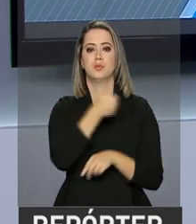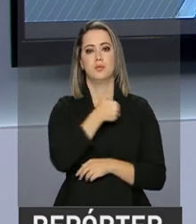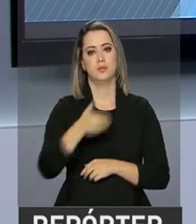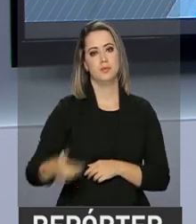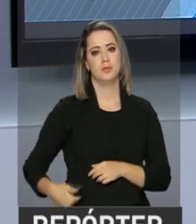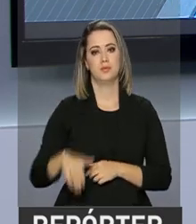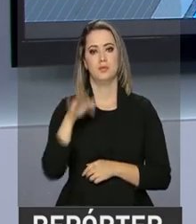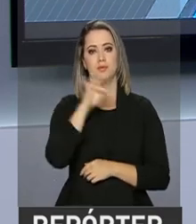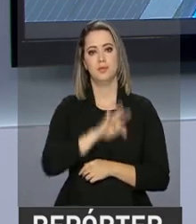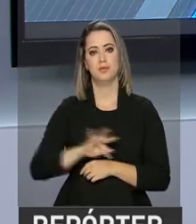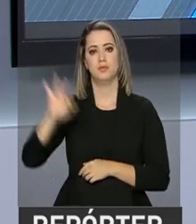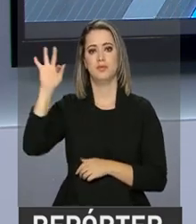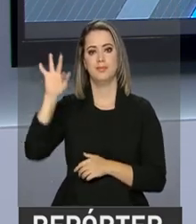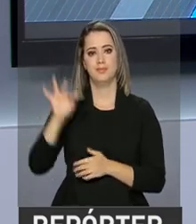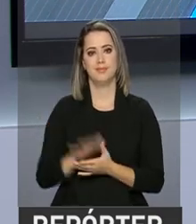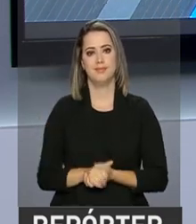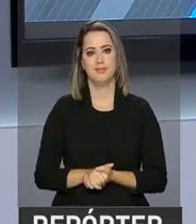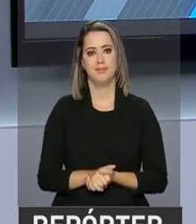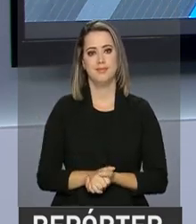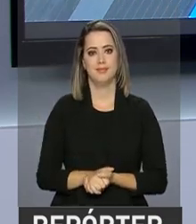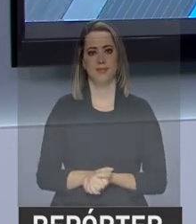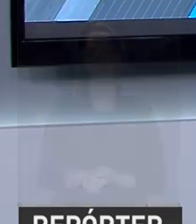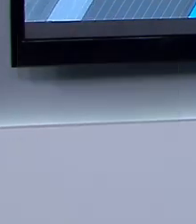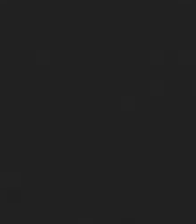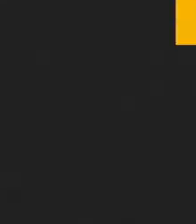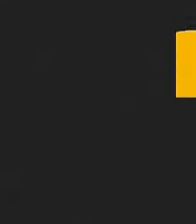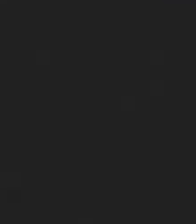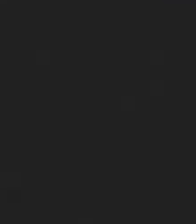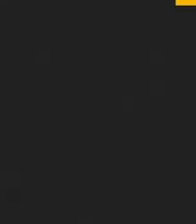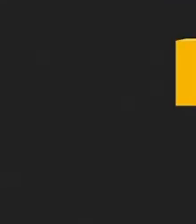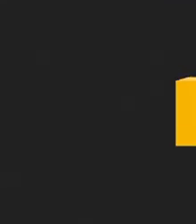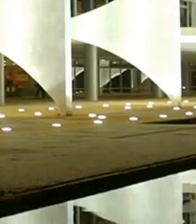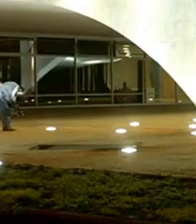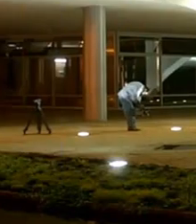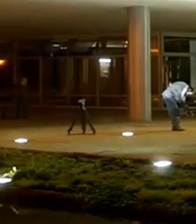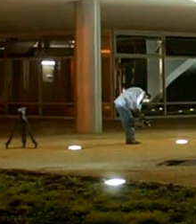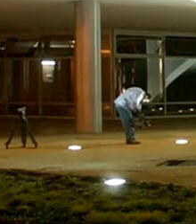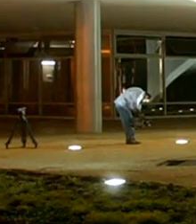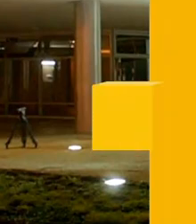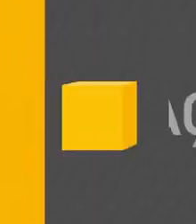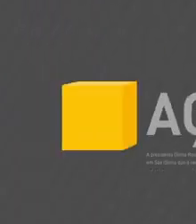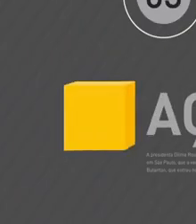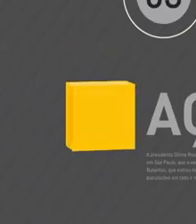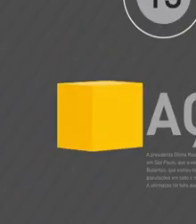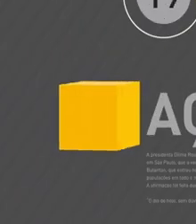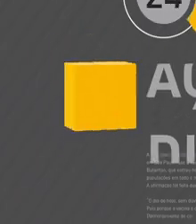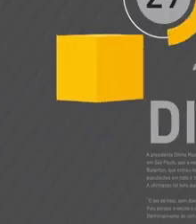NBR, a TV do Governo Federal.